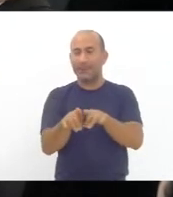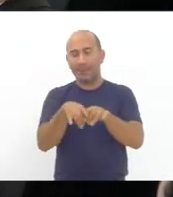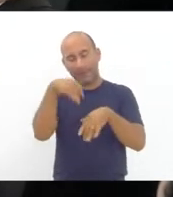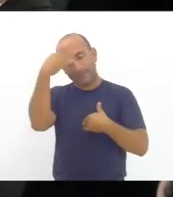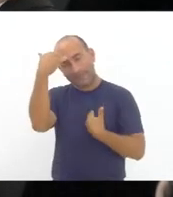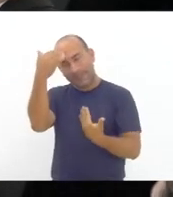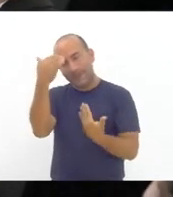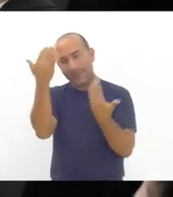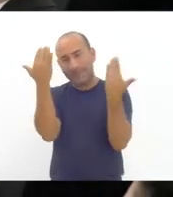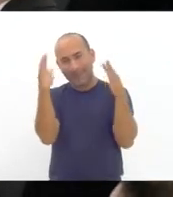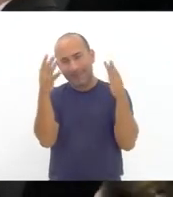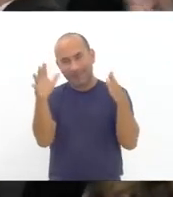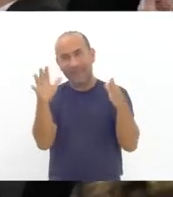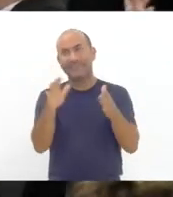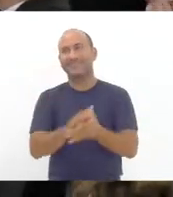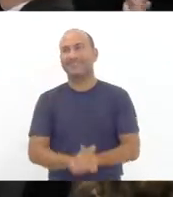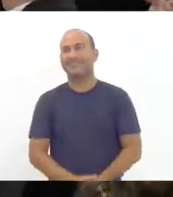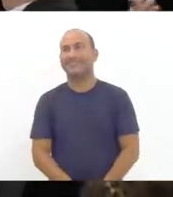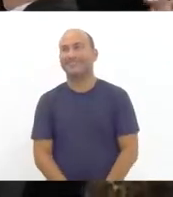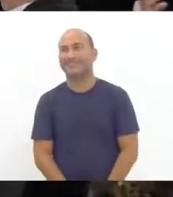muito obrigado parabéns felicidades